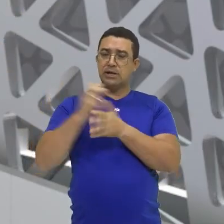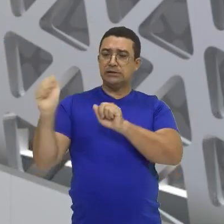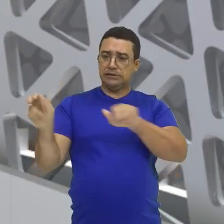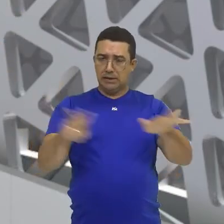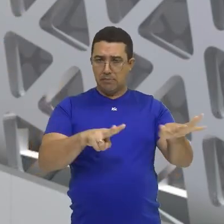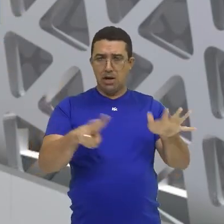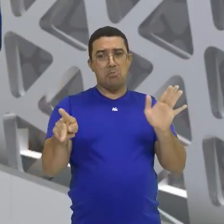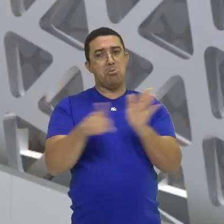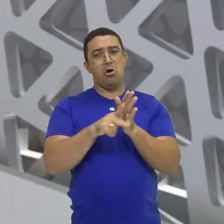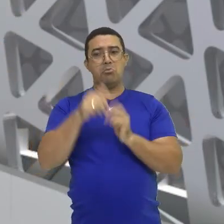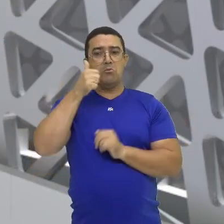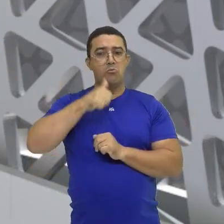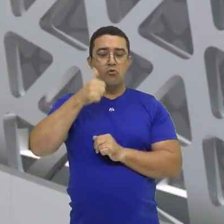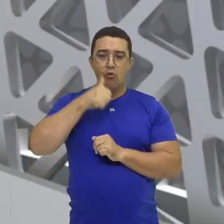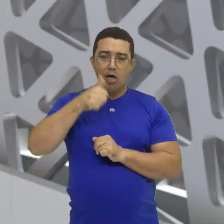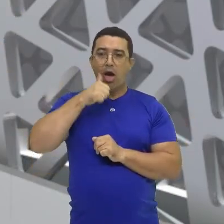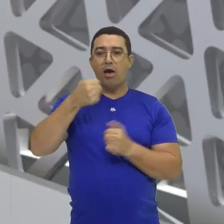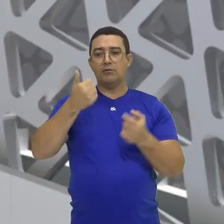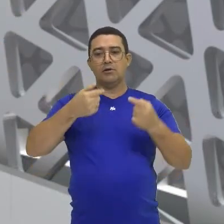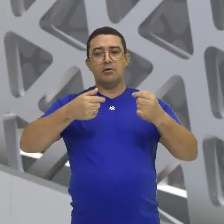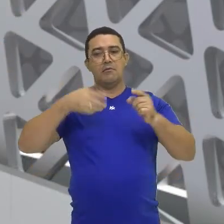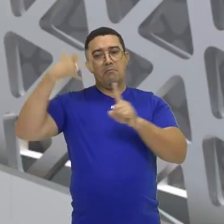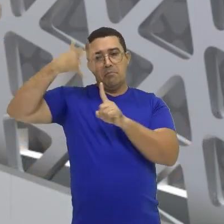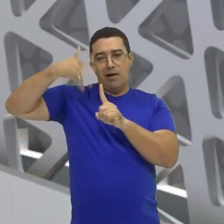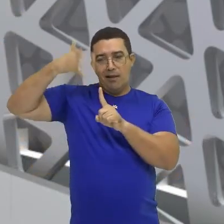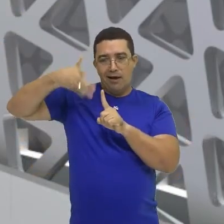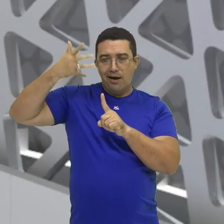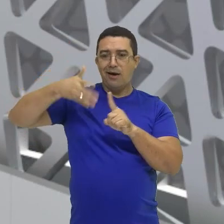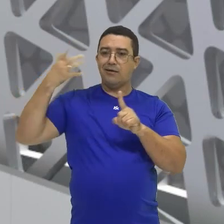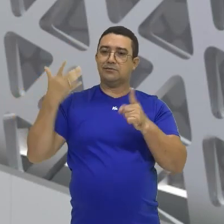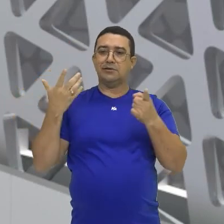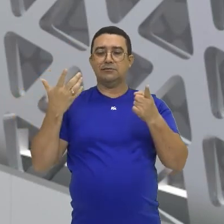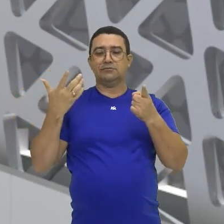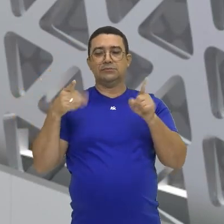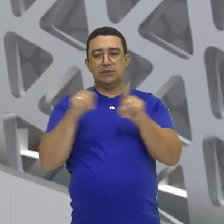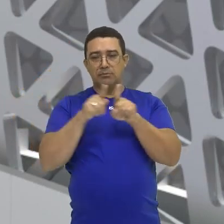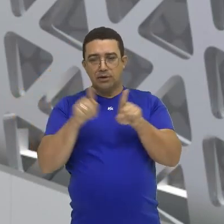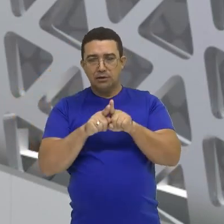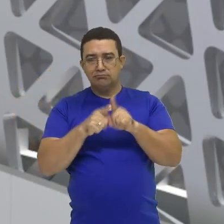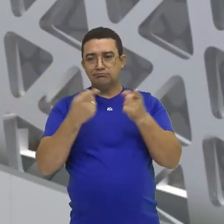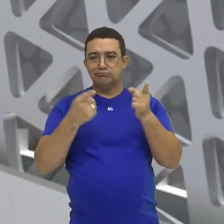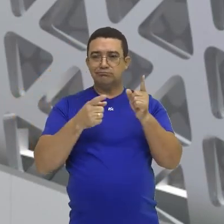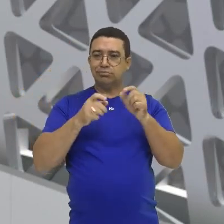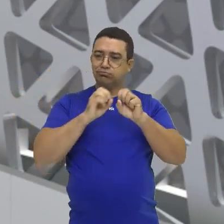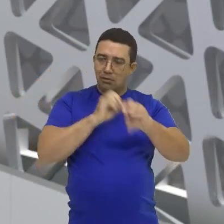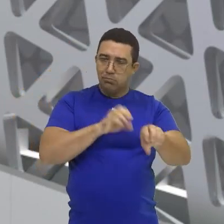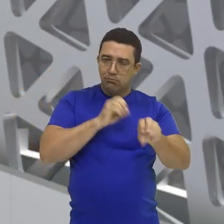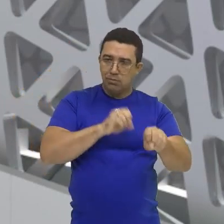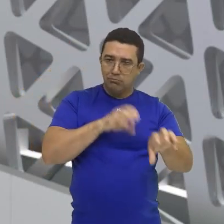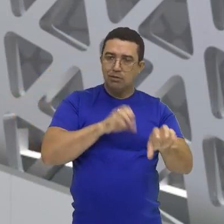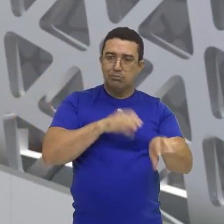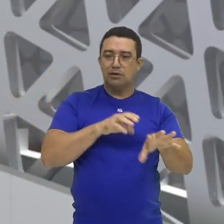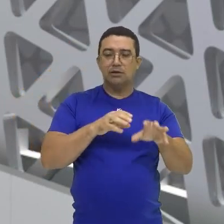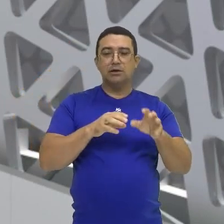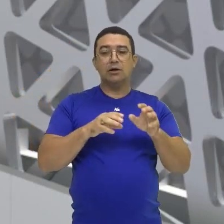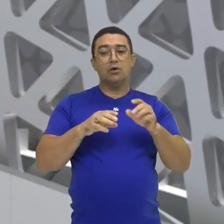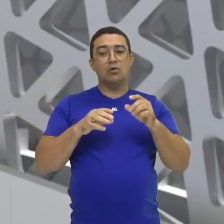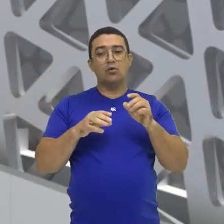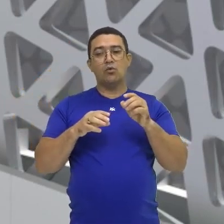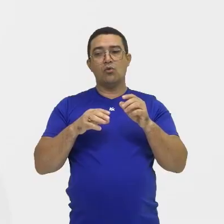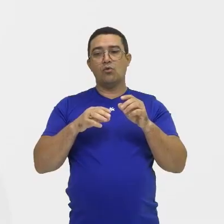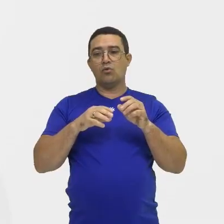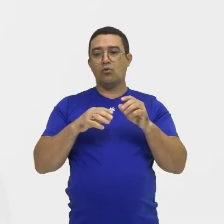da Mulher, também a lei institui que deve ser feita campanhas de prevenção. Vamos lá conhecer alguma coisa sobre o